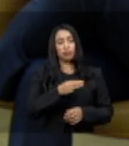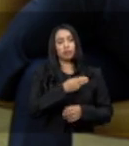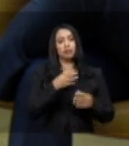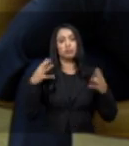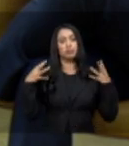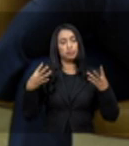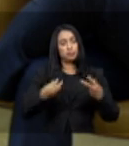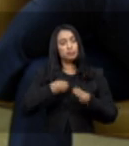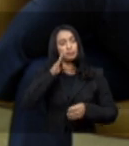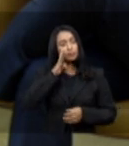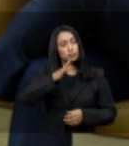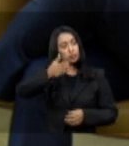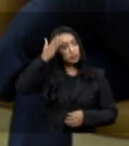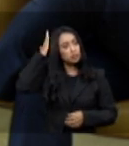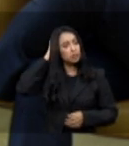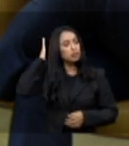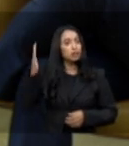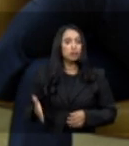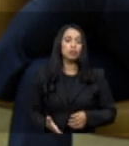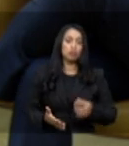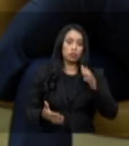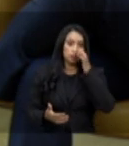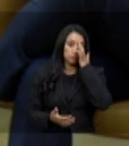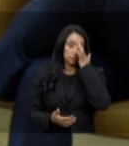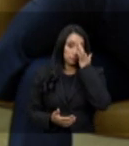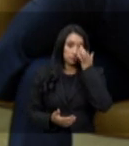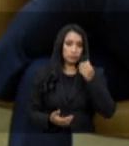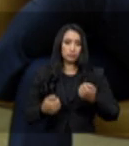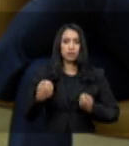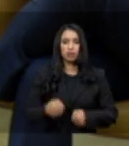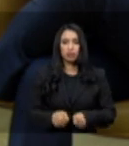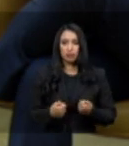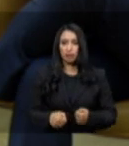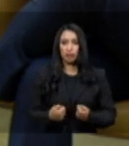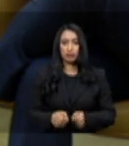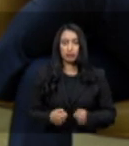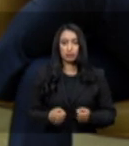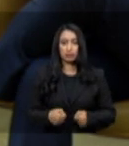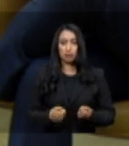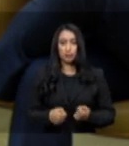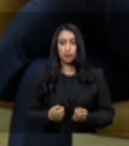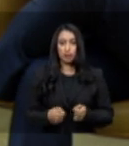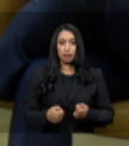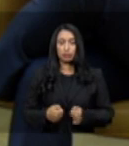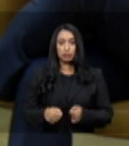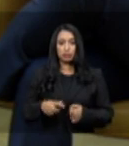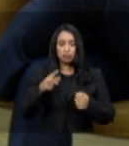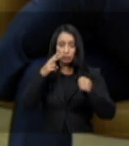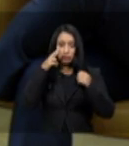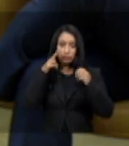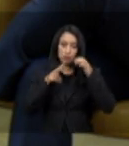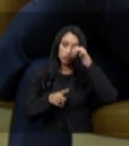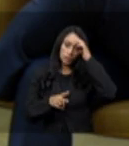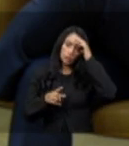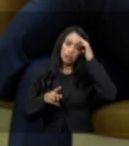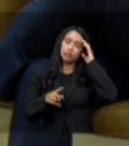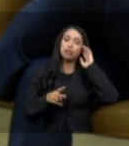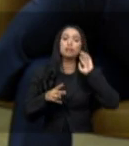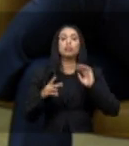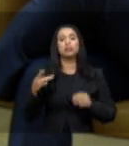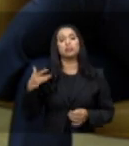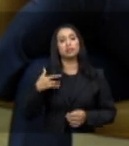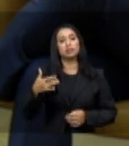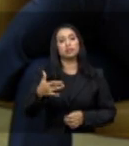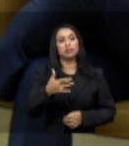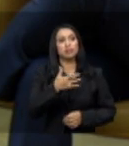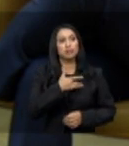marco aurélio e para além disso é preciso dizer a vossa excelência que existe também uma preocupação tanto da secretaria de saúde